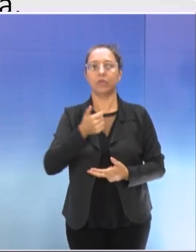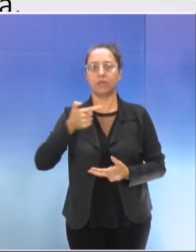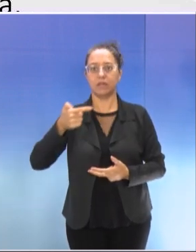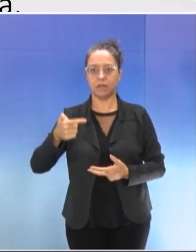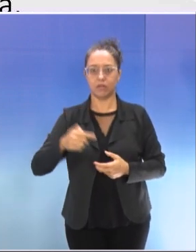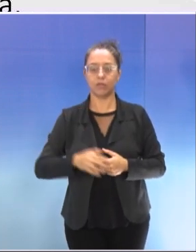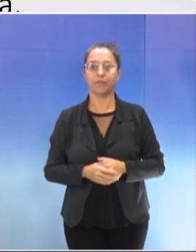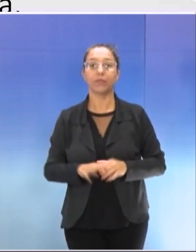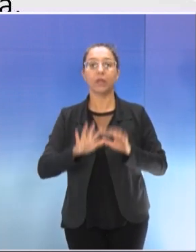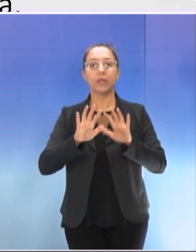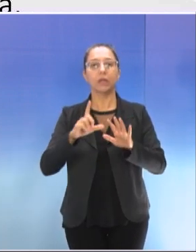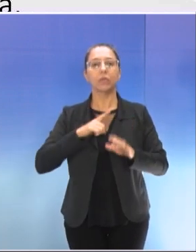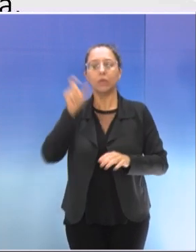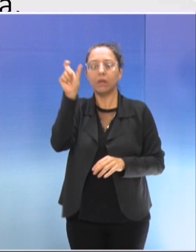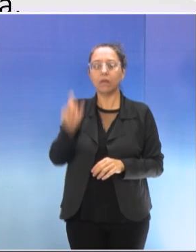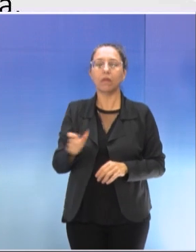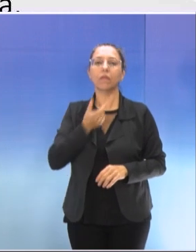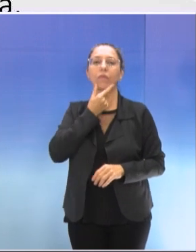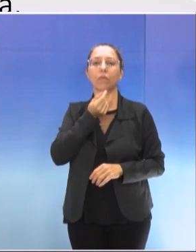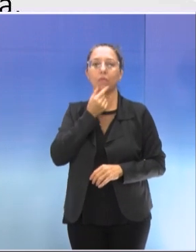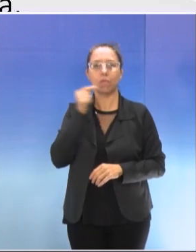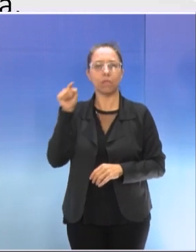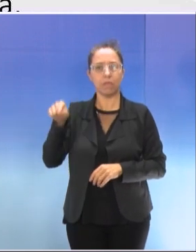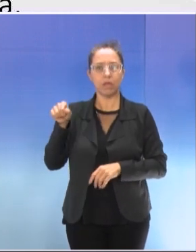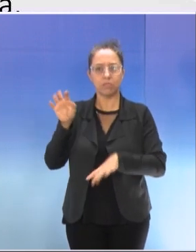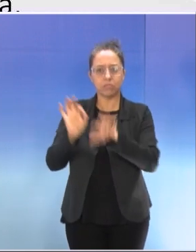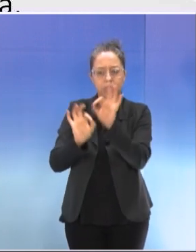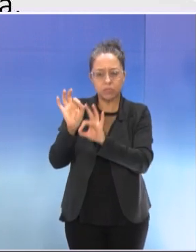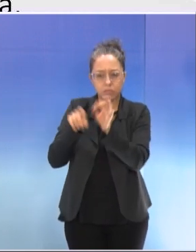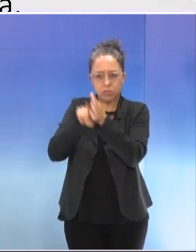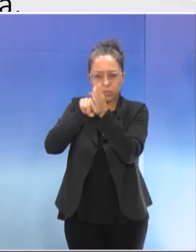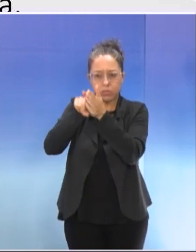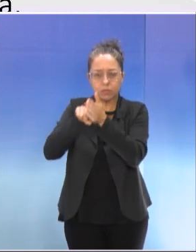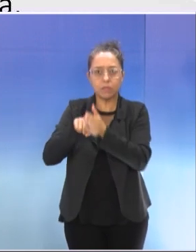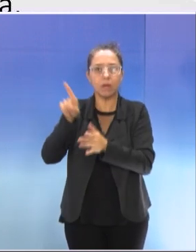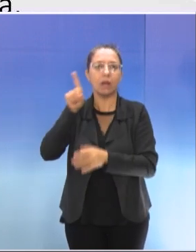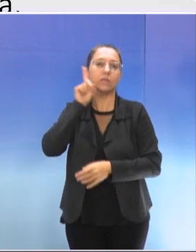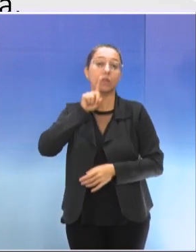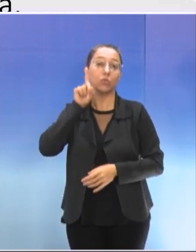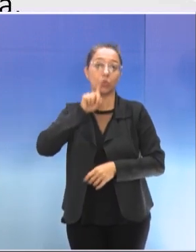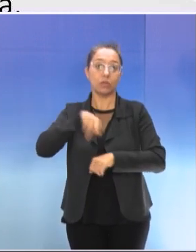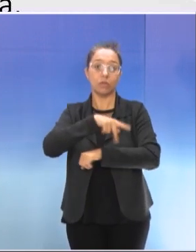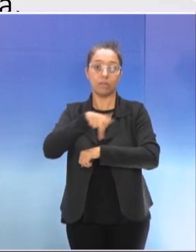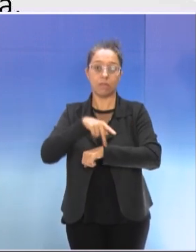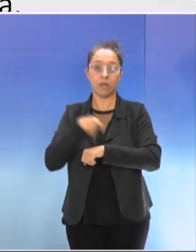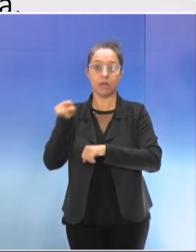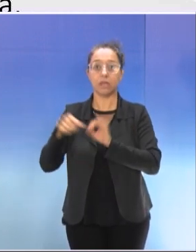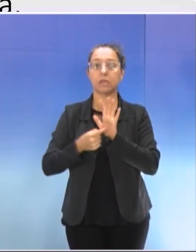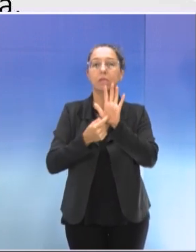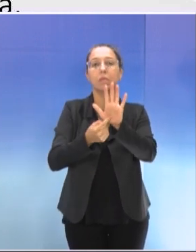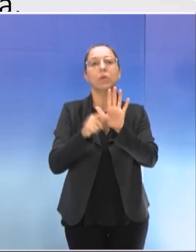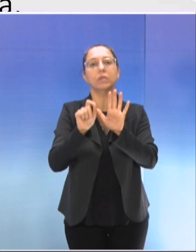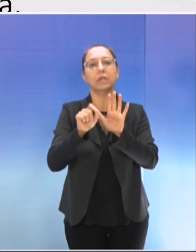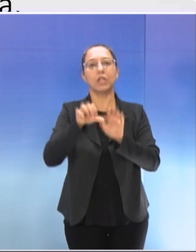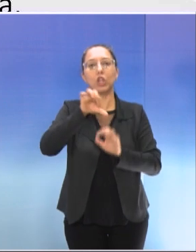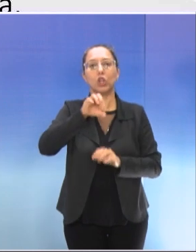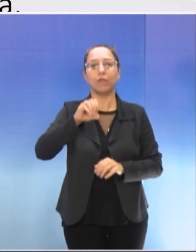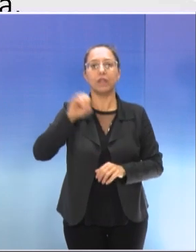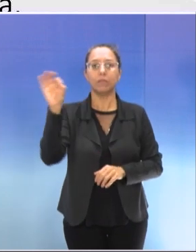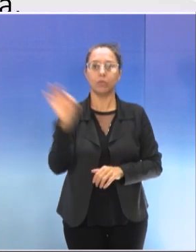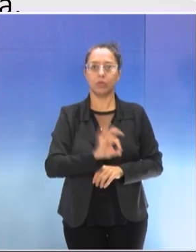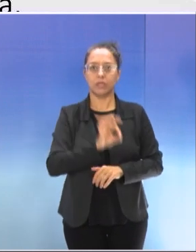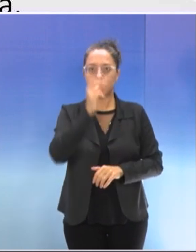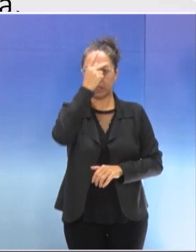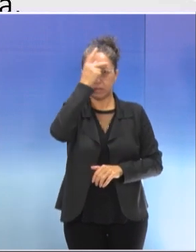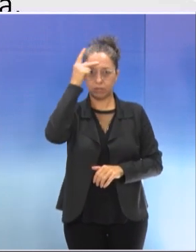Jackson, do Instituto Scripps de Oceanografia dos Estados Unidos, mostram que o declínio de 90% dos